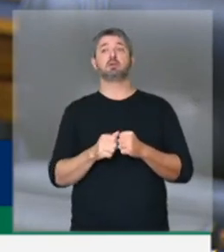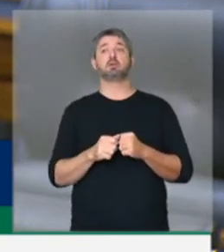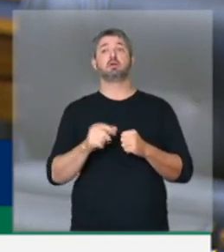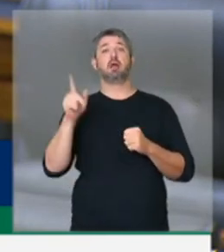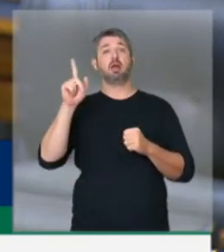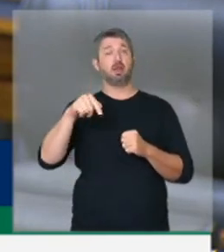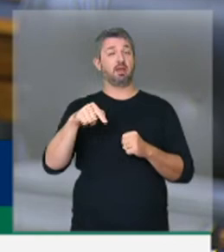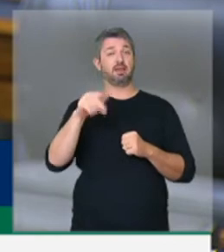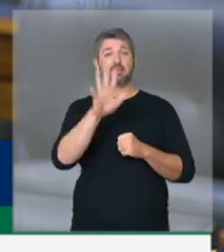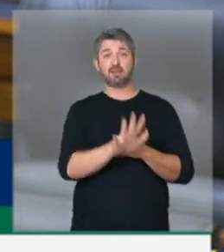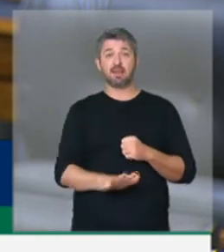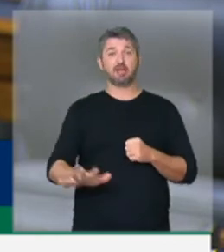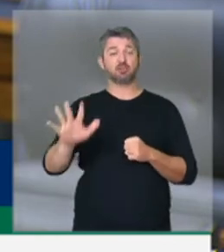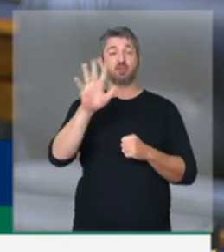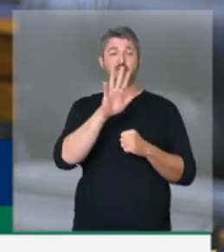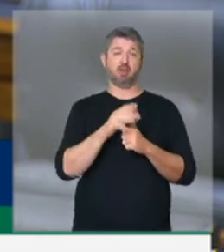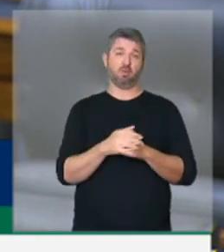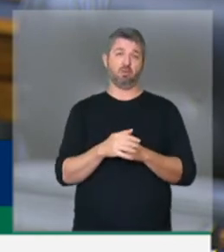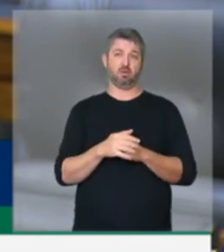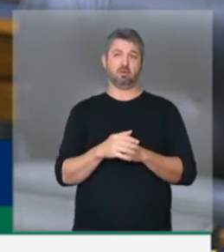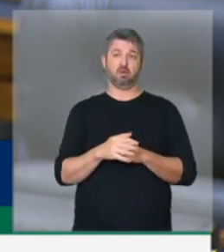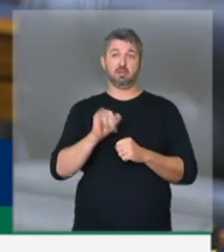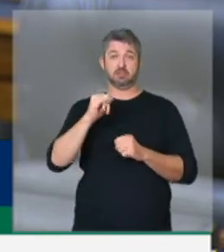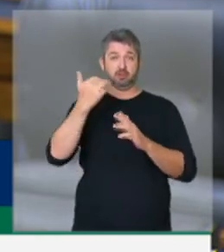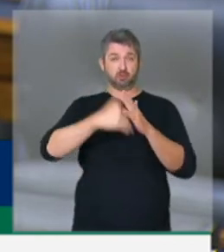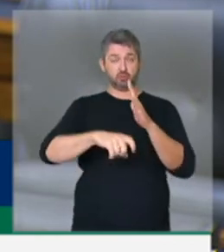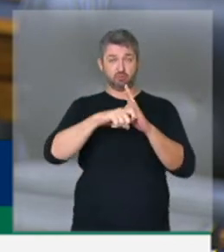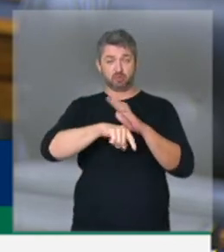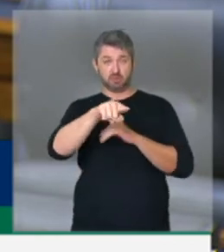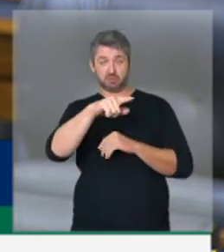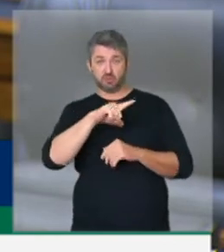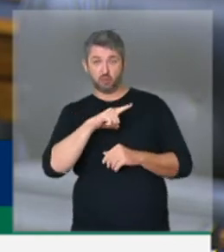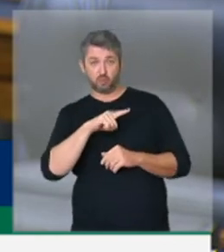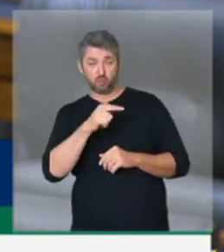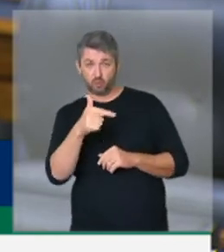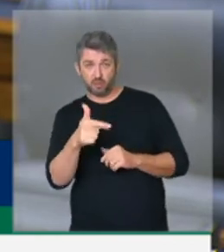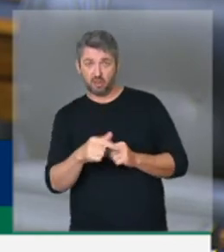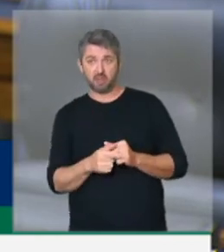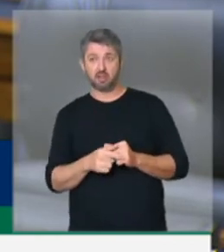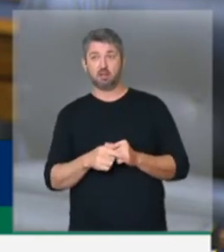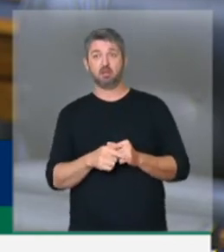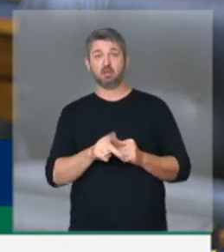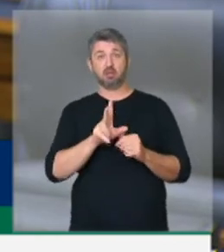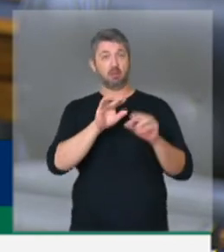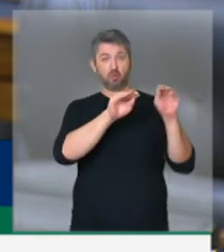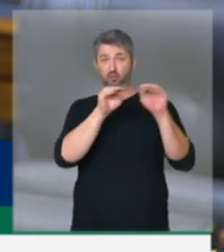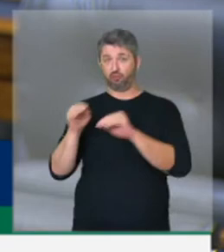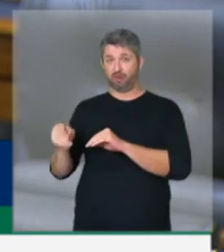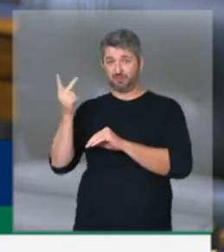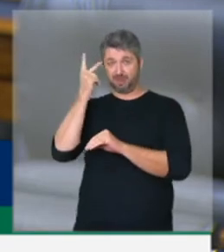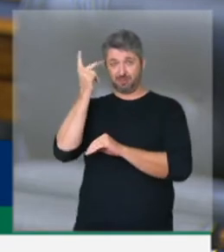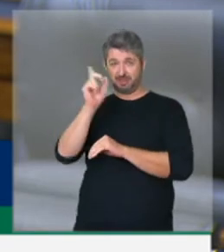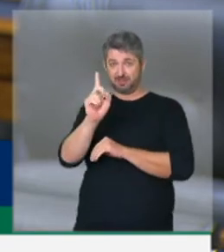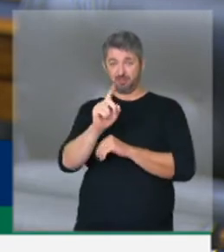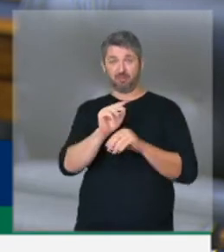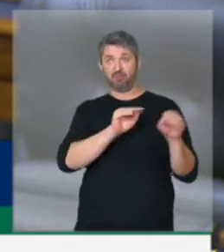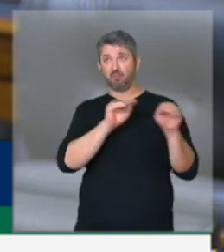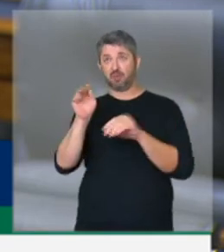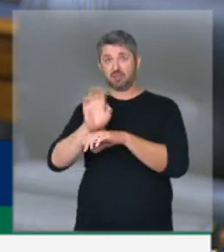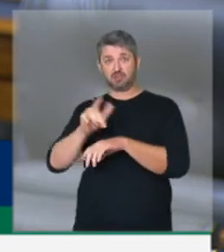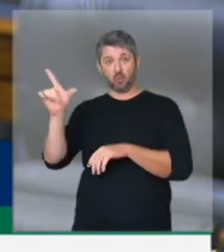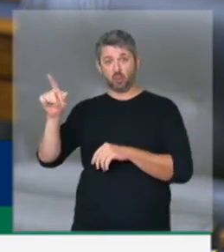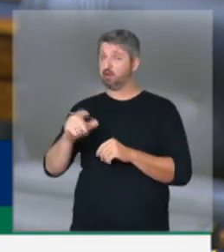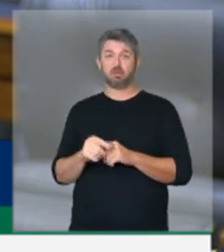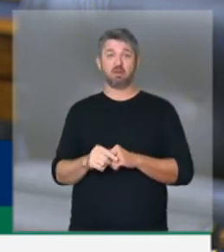multinacionais. Se elas não tiverem esses incentivos fiscais, elas não vão para São Paulo, elas não vão para outro estado, elas